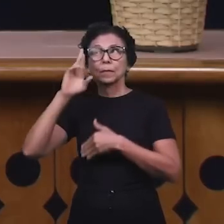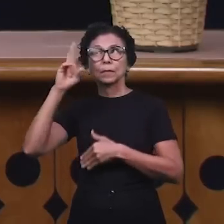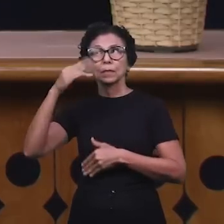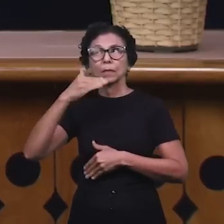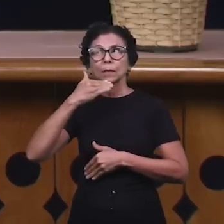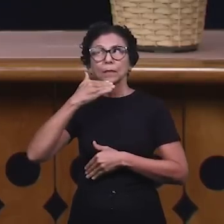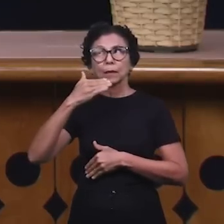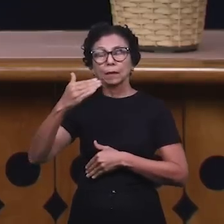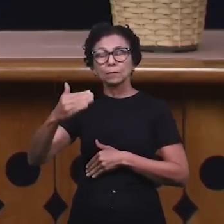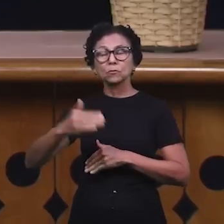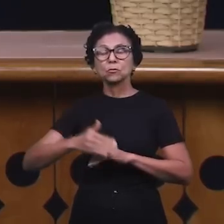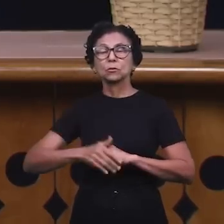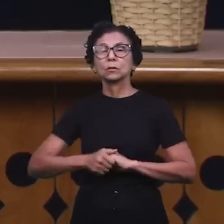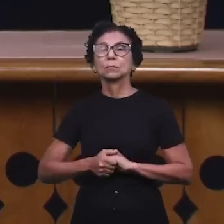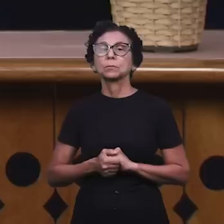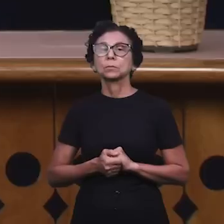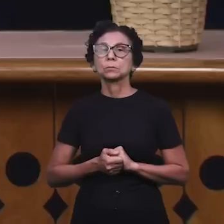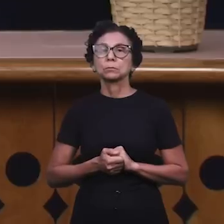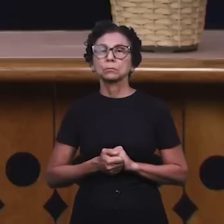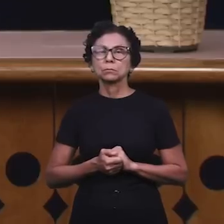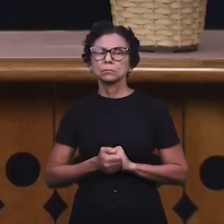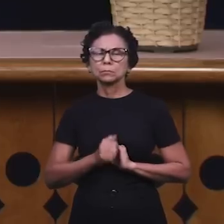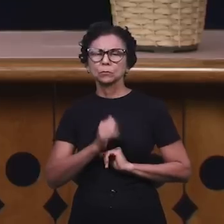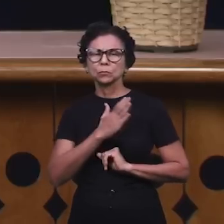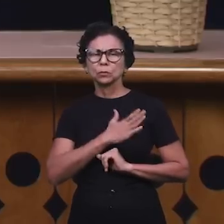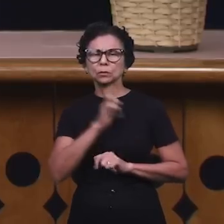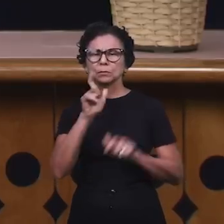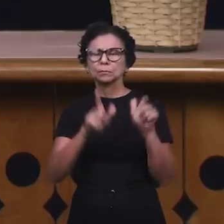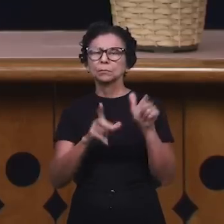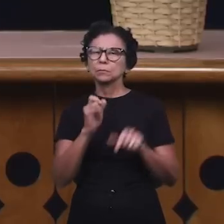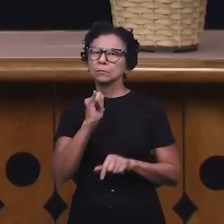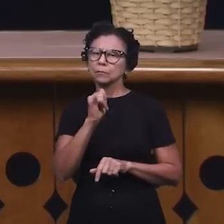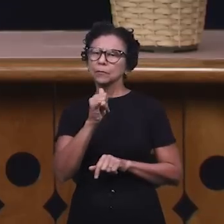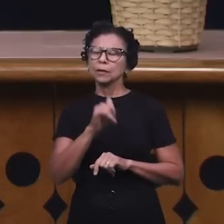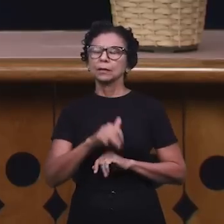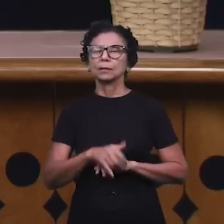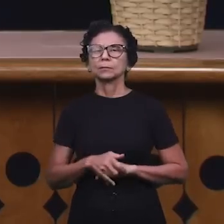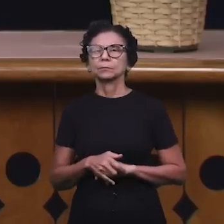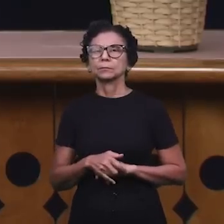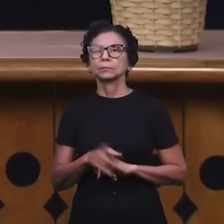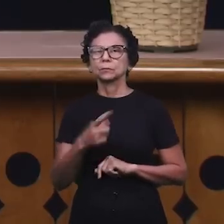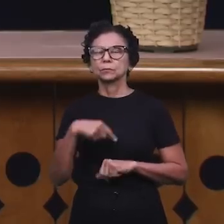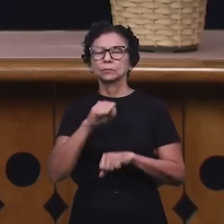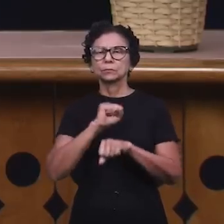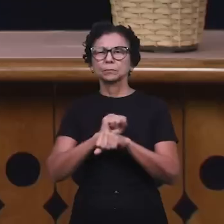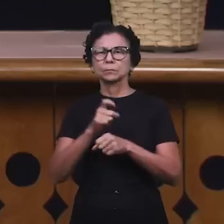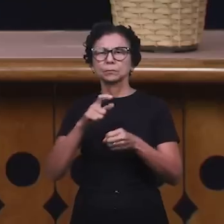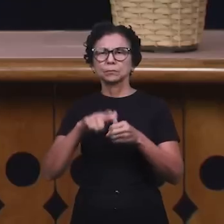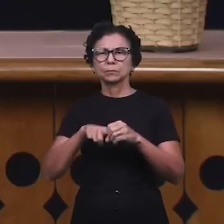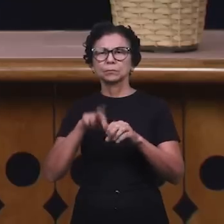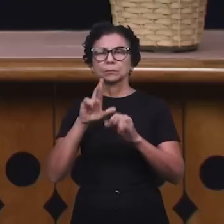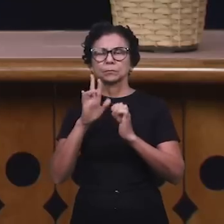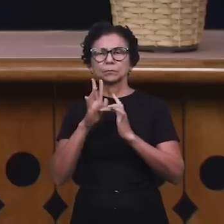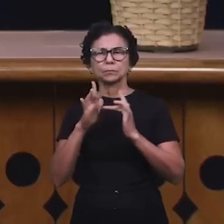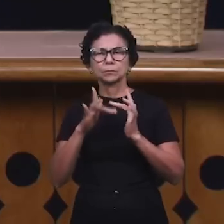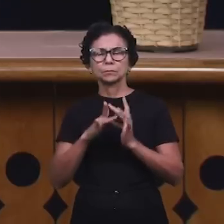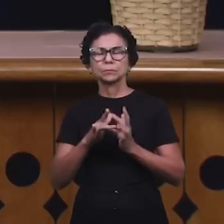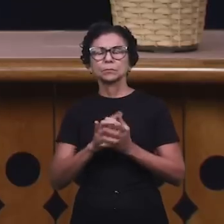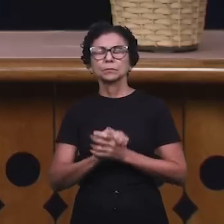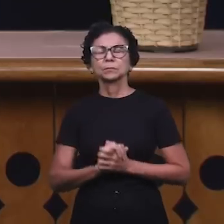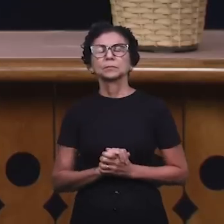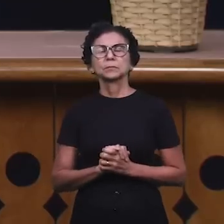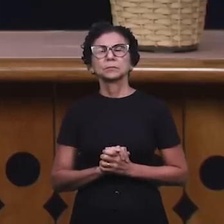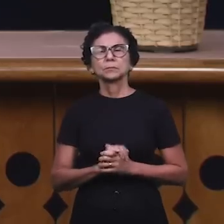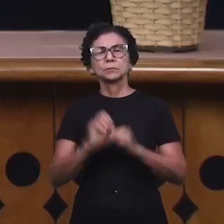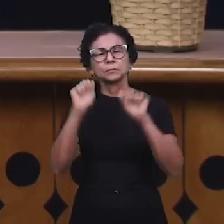que aplique a tua palavra ao coração de todos os teus servos que aguardam a volta de Jesus. Despeça-nos na tua